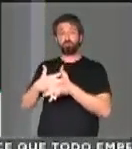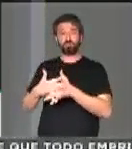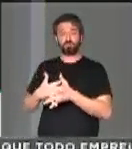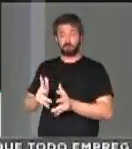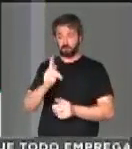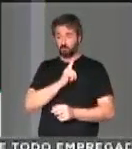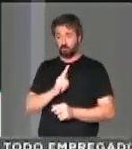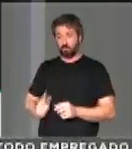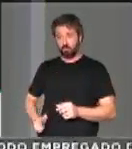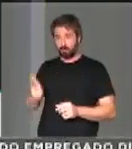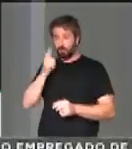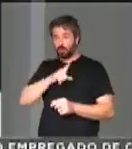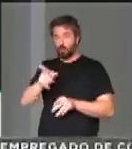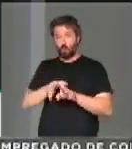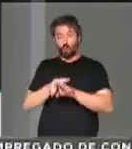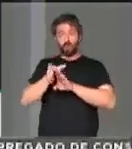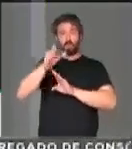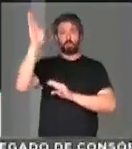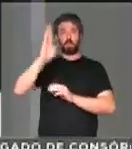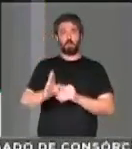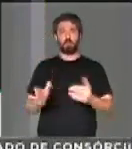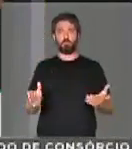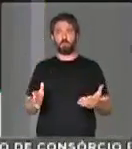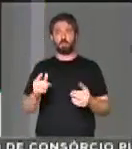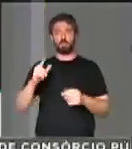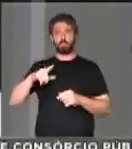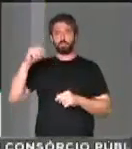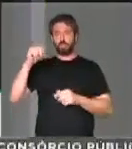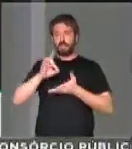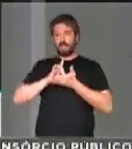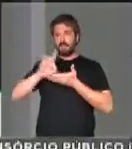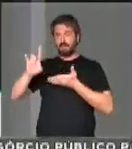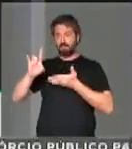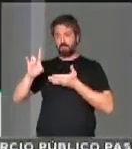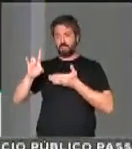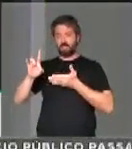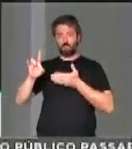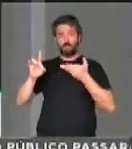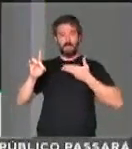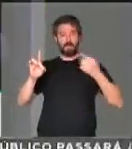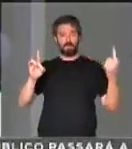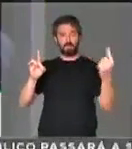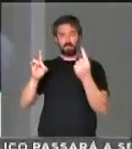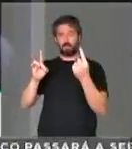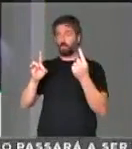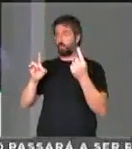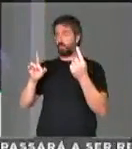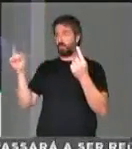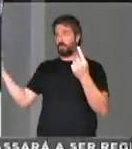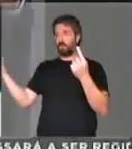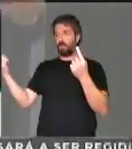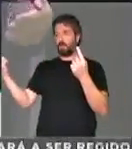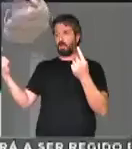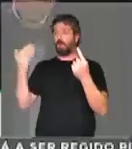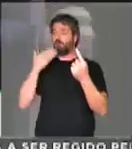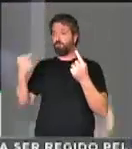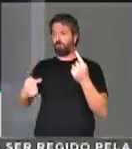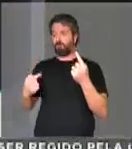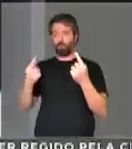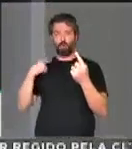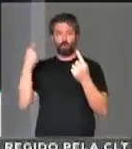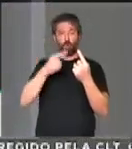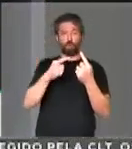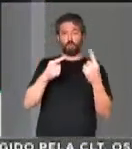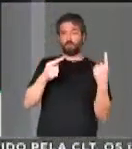que não consegue dar uma direção para o país, que elege um inimigo atrás do outro, que trata agora, depois dos